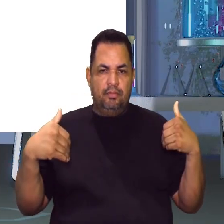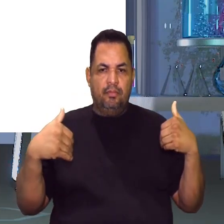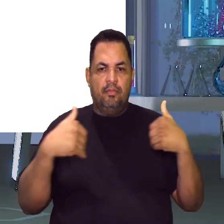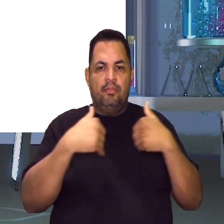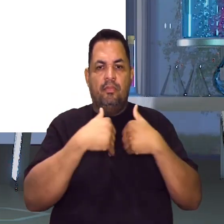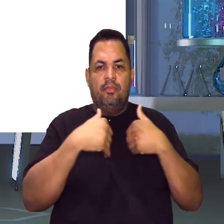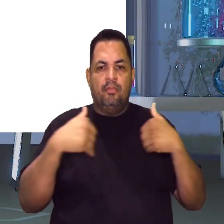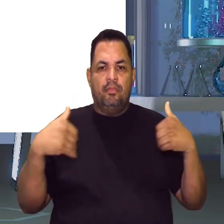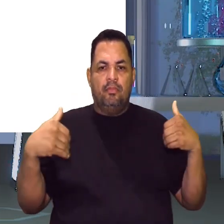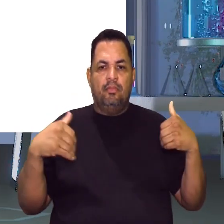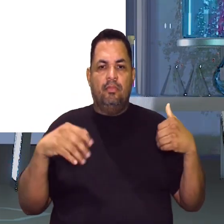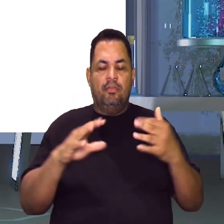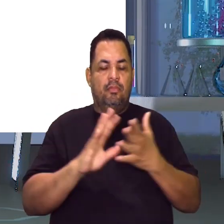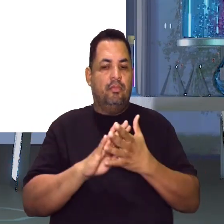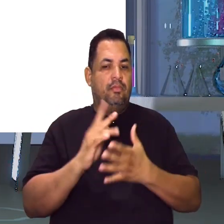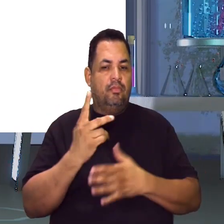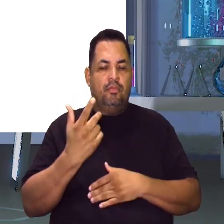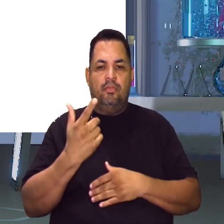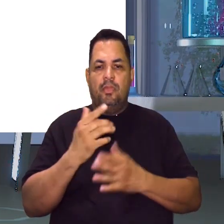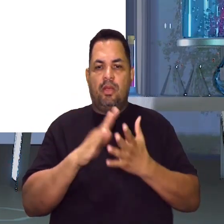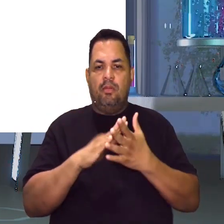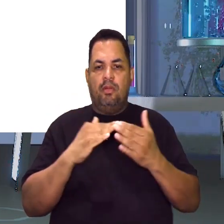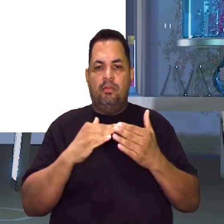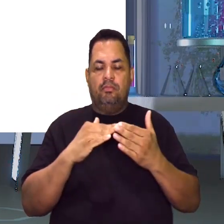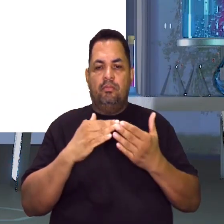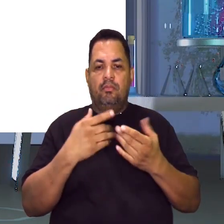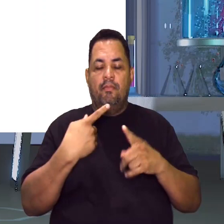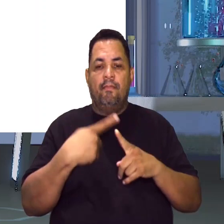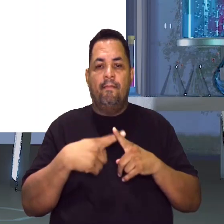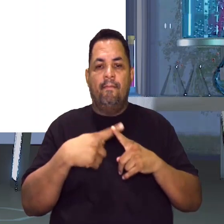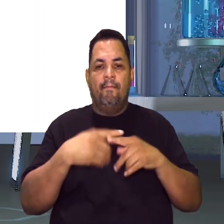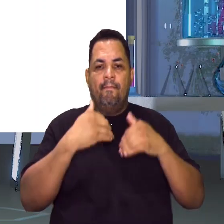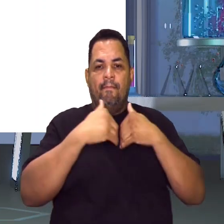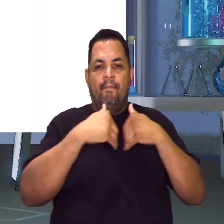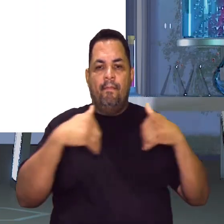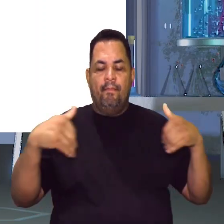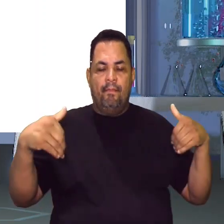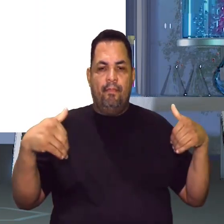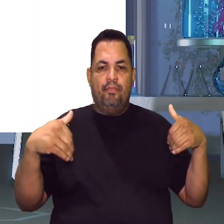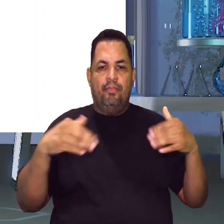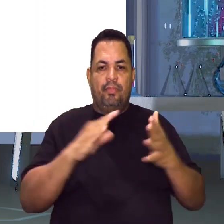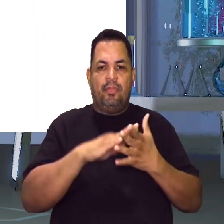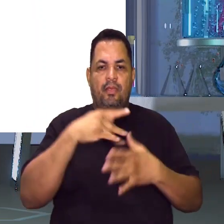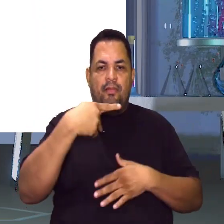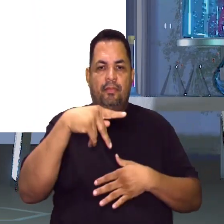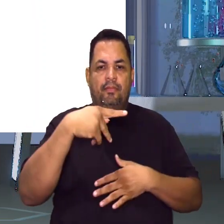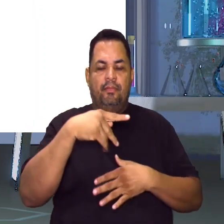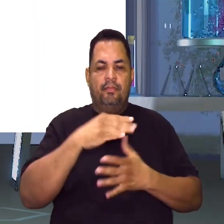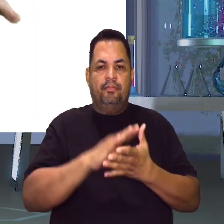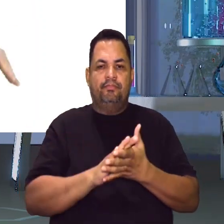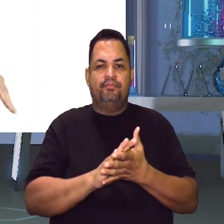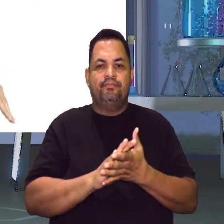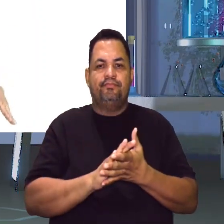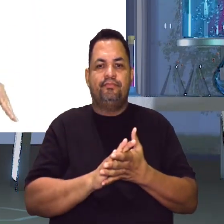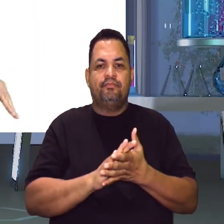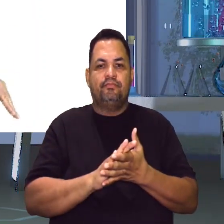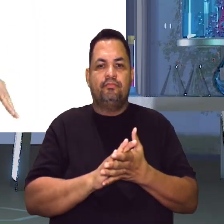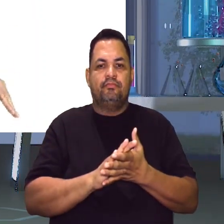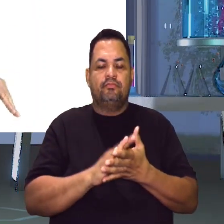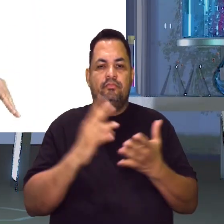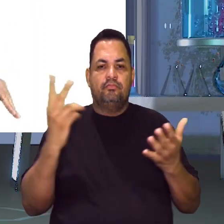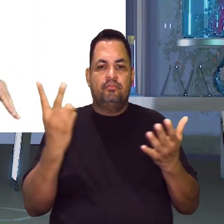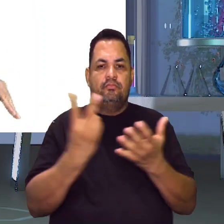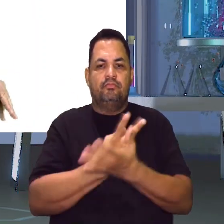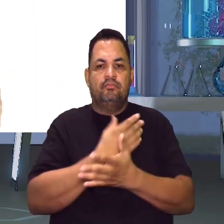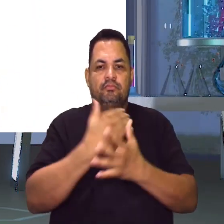ficam linearmente, porque a repulsão dos pares de elétrons que sobrou do oxigênio